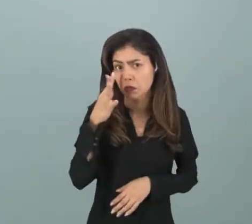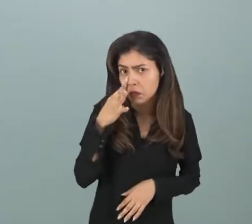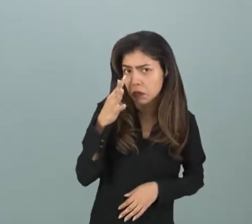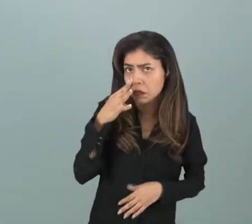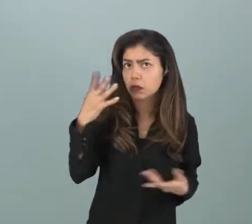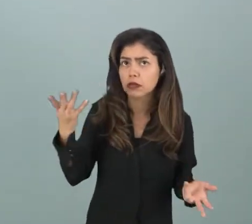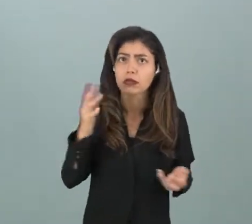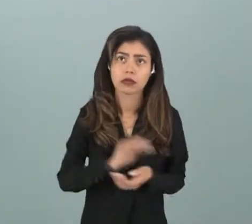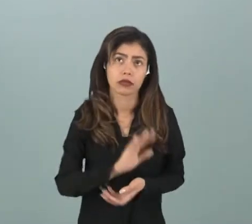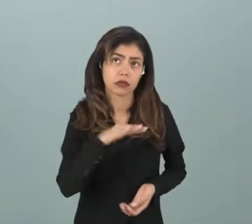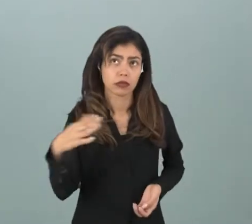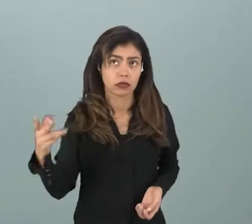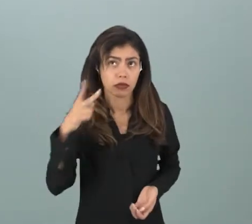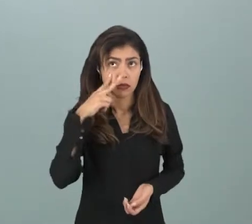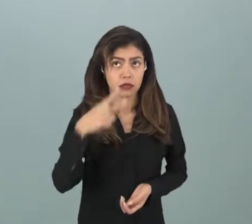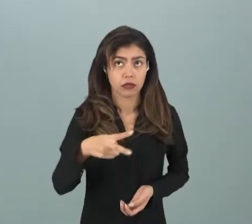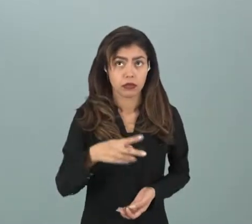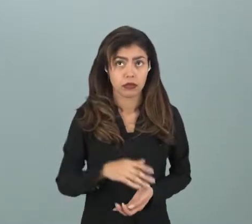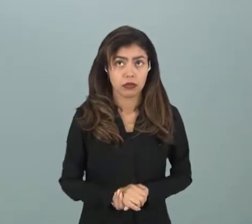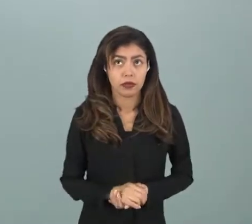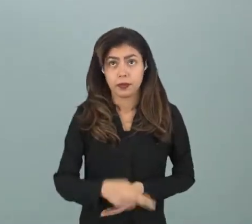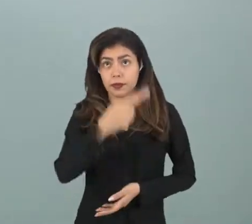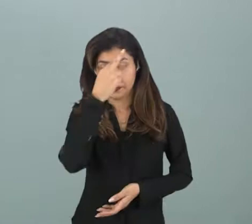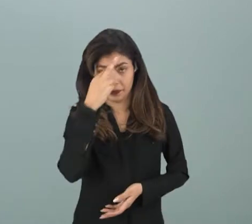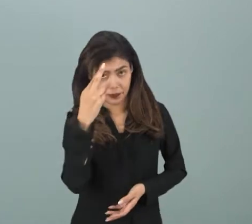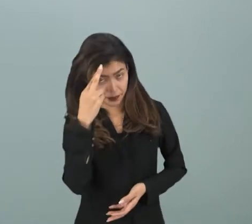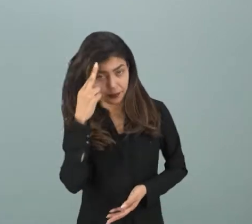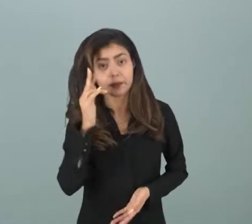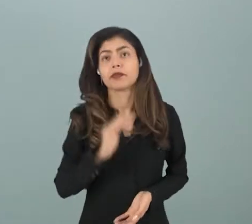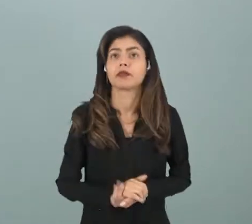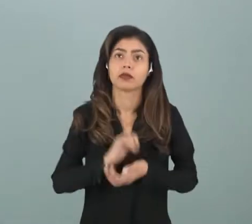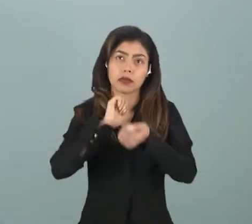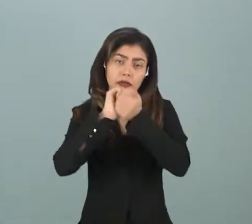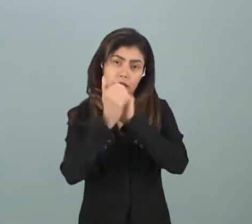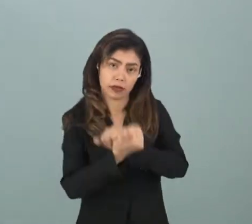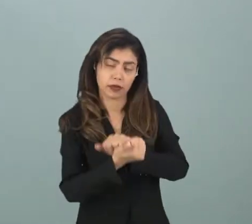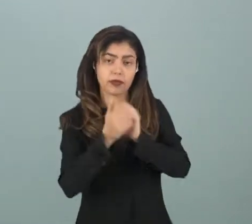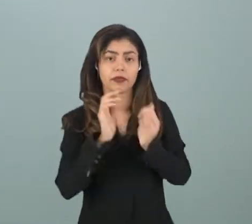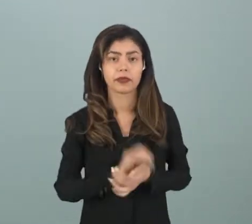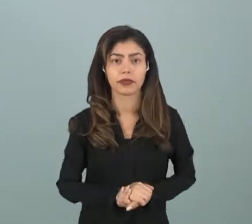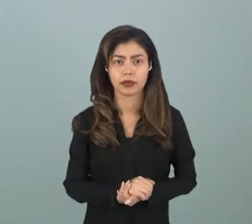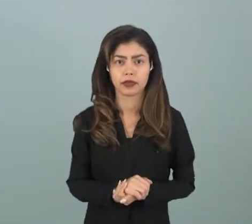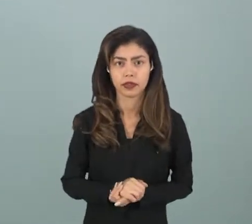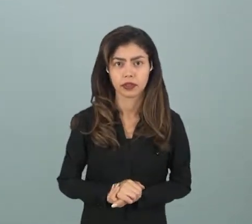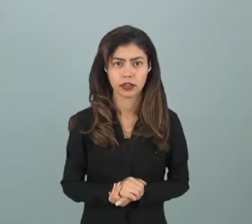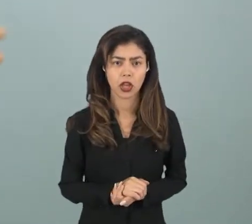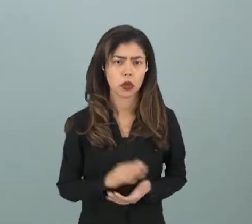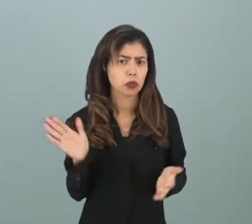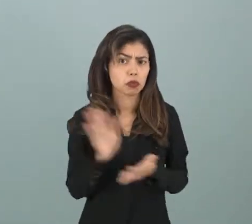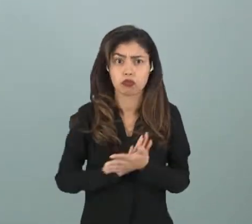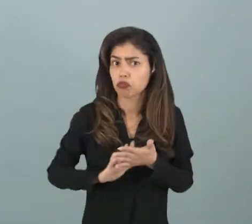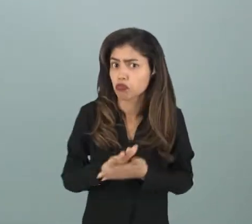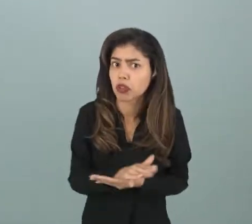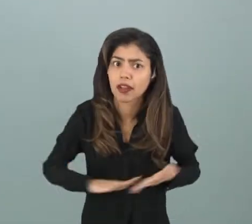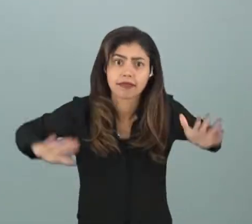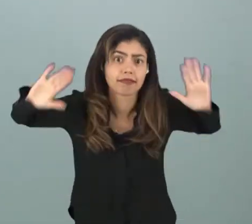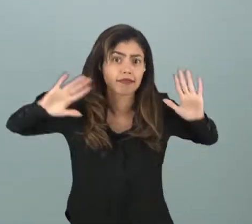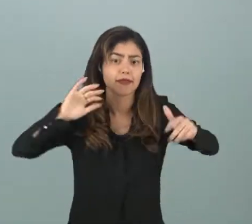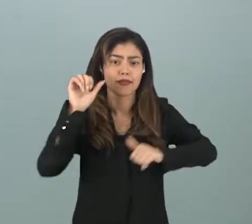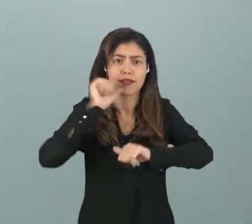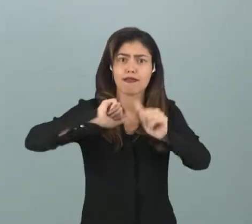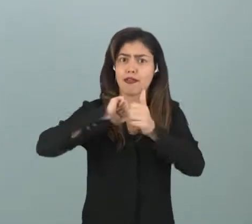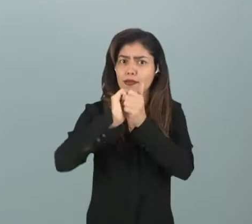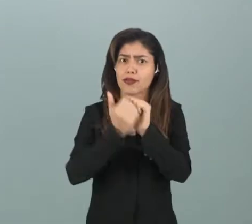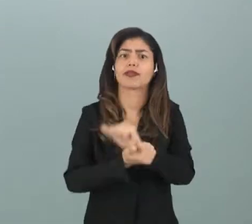gente vê essas histórias, né, dos esportes, porque do nada vira